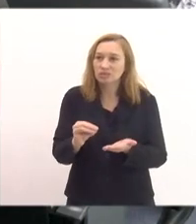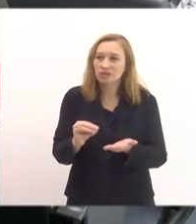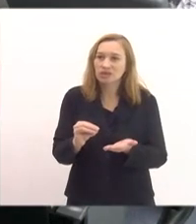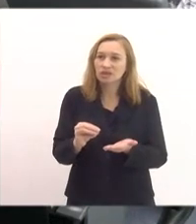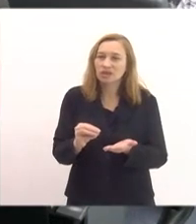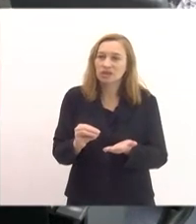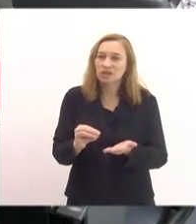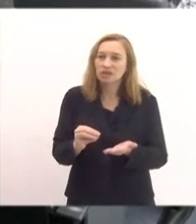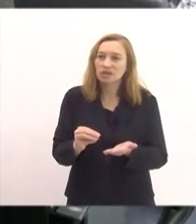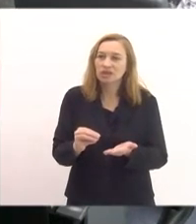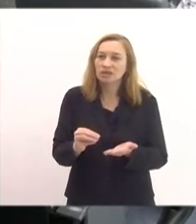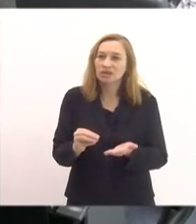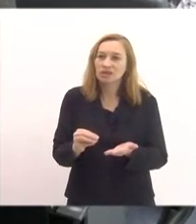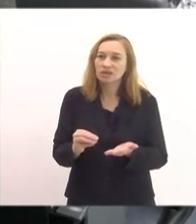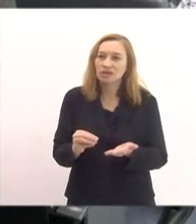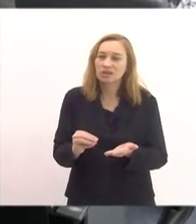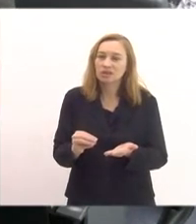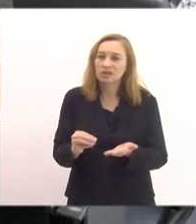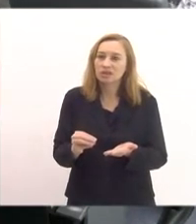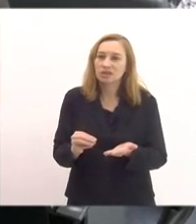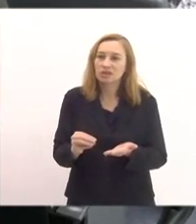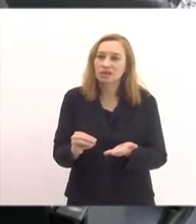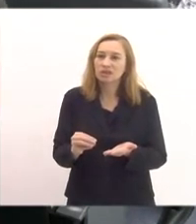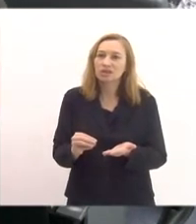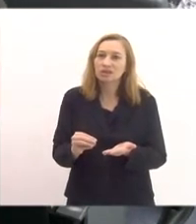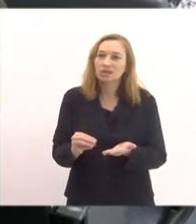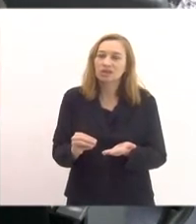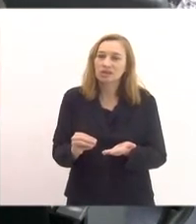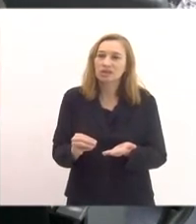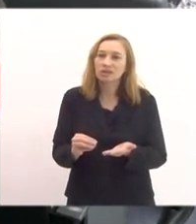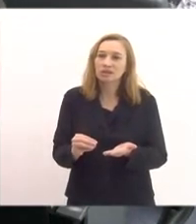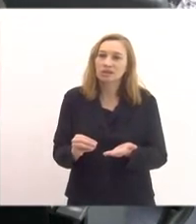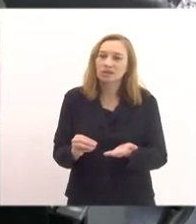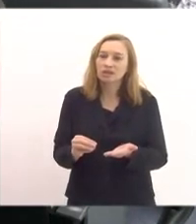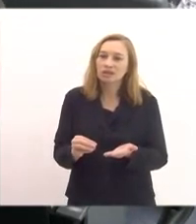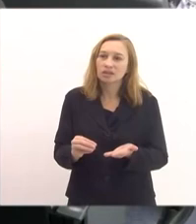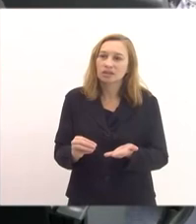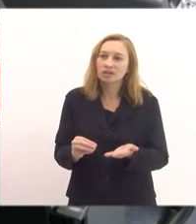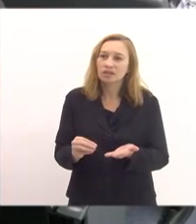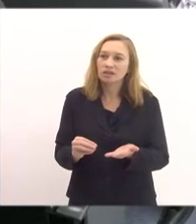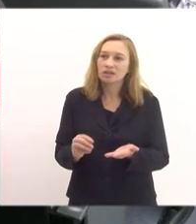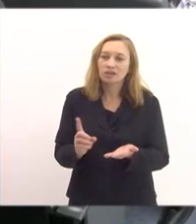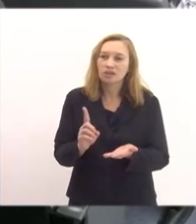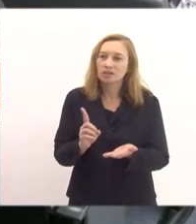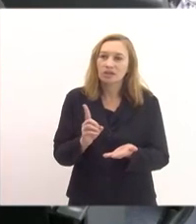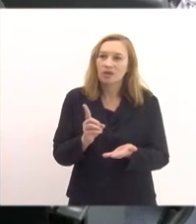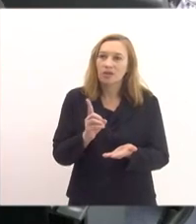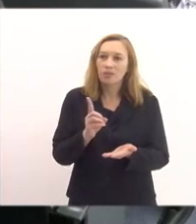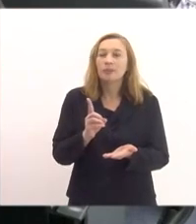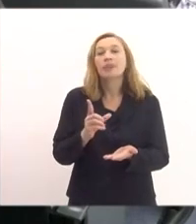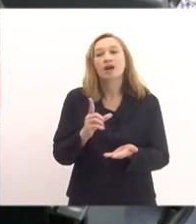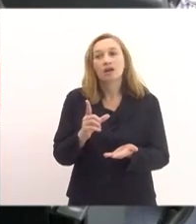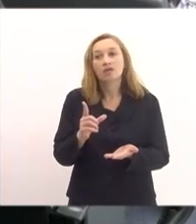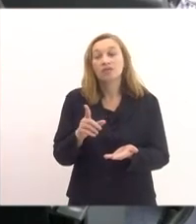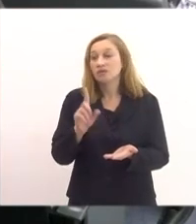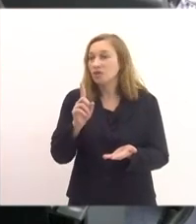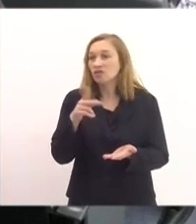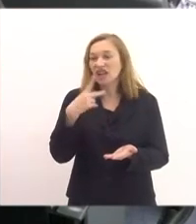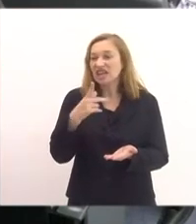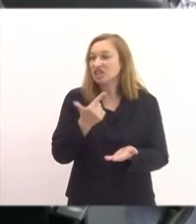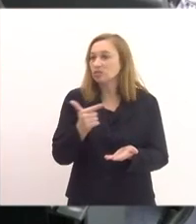vou... Não, eu não falei que não tem. Ele não falou que não tem. Não tem... Não, não. Não, não falei que não